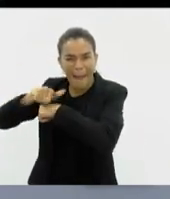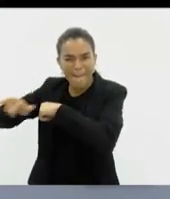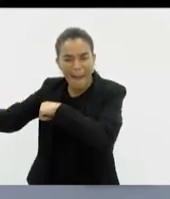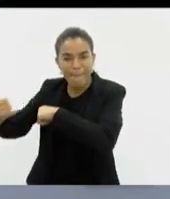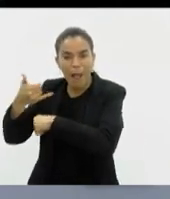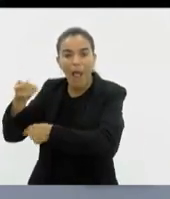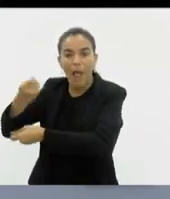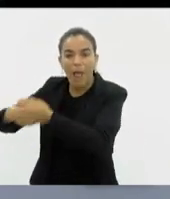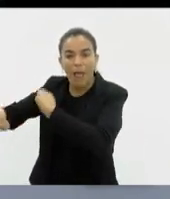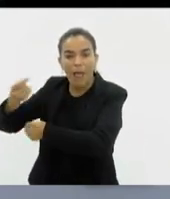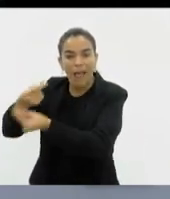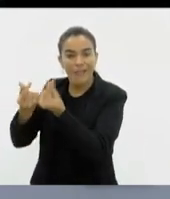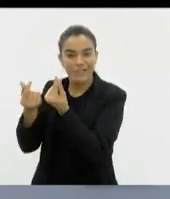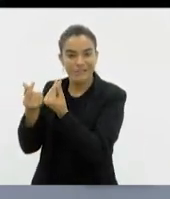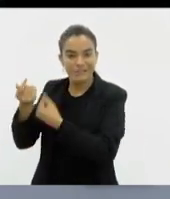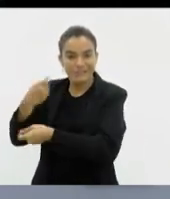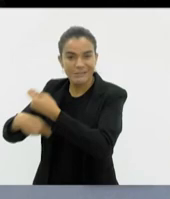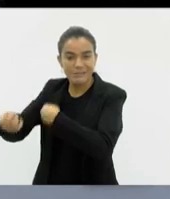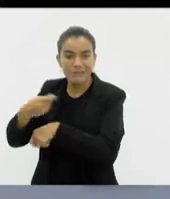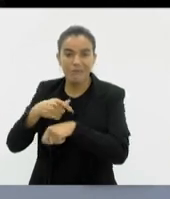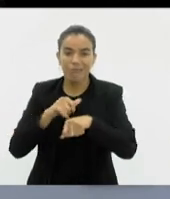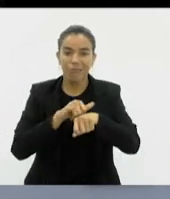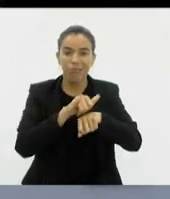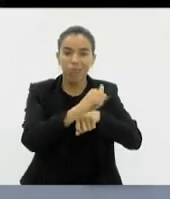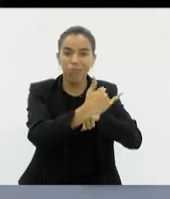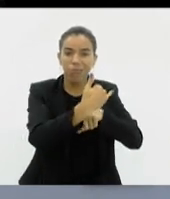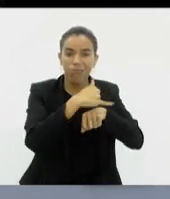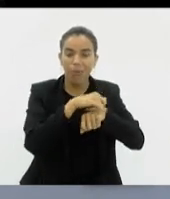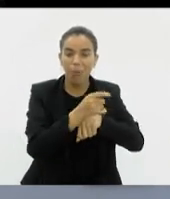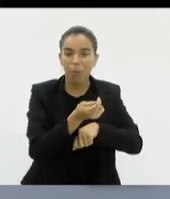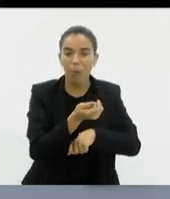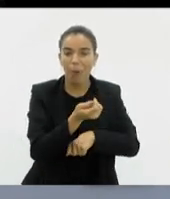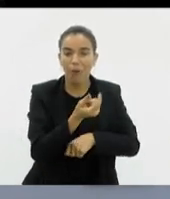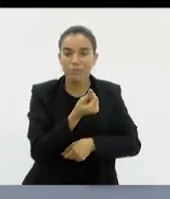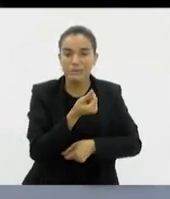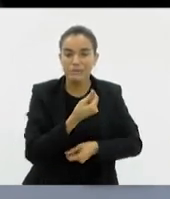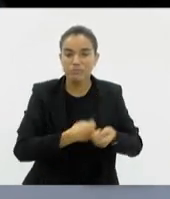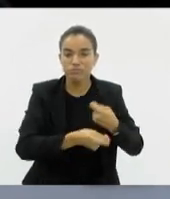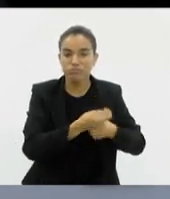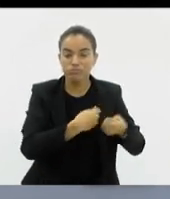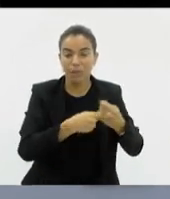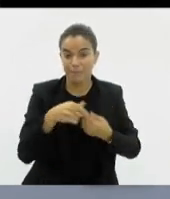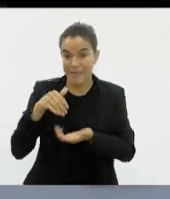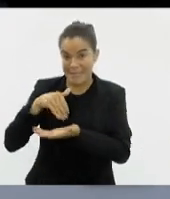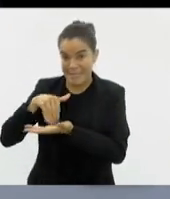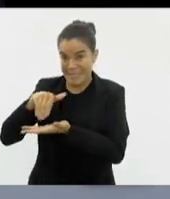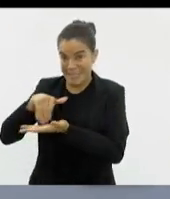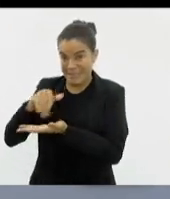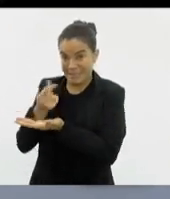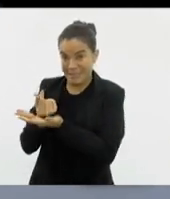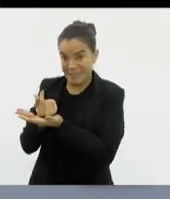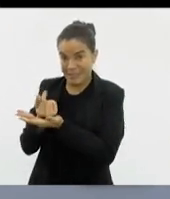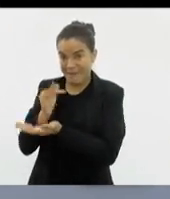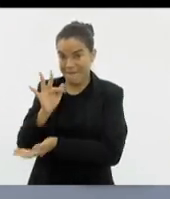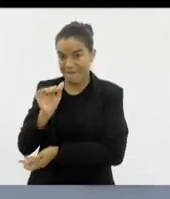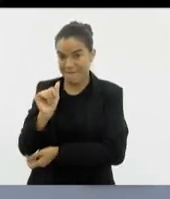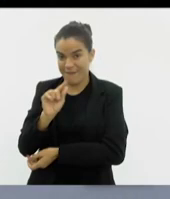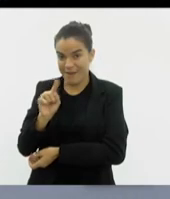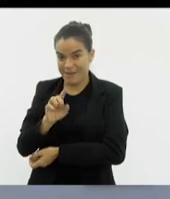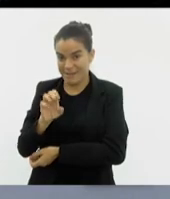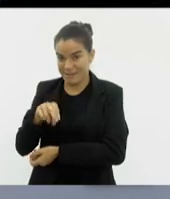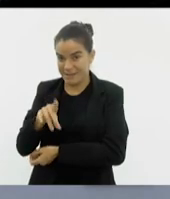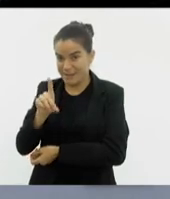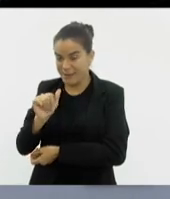mais concretas. E eu tenho notícia que a Secretaria de Fazenda